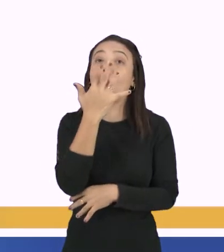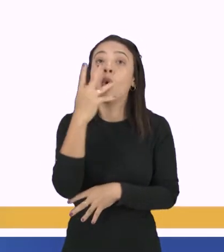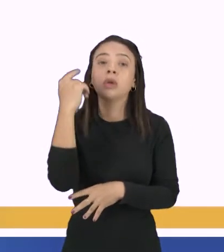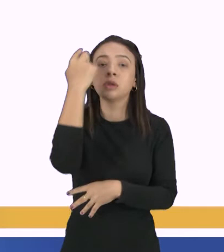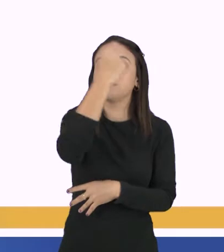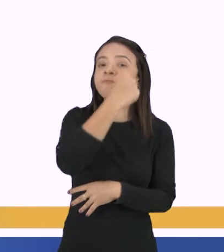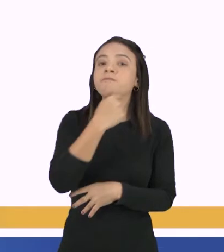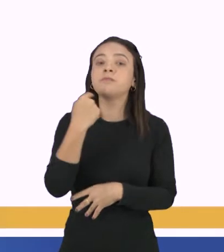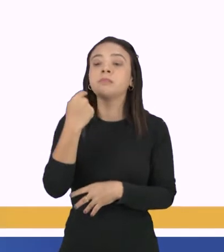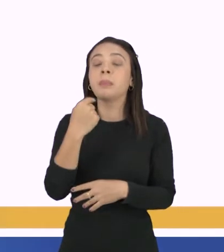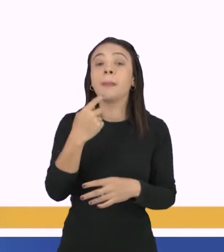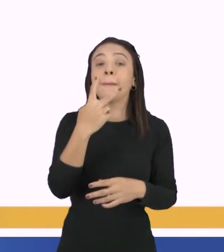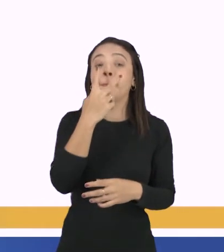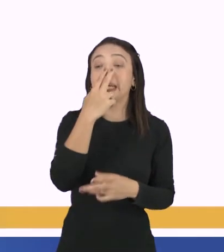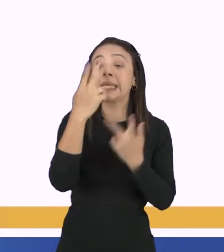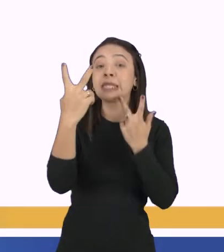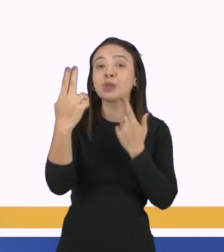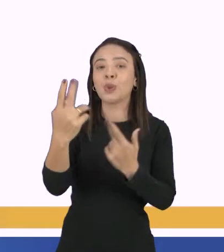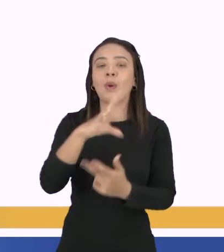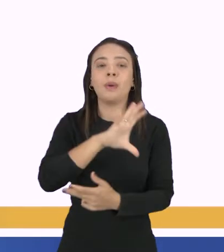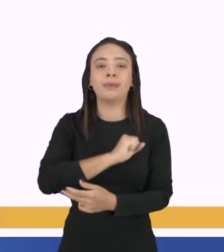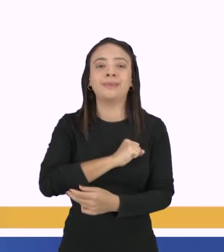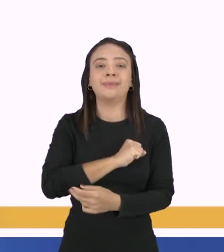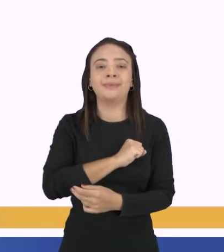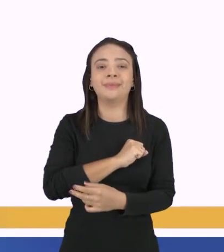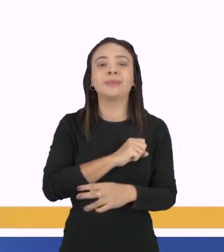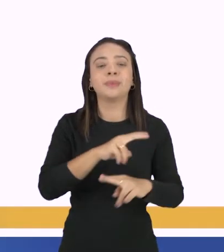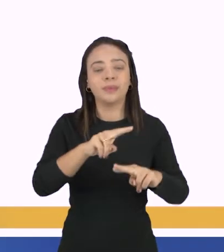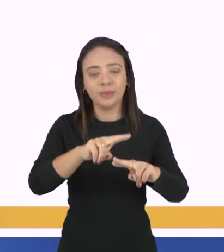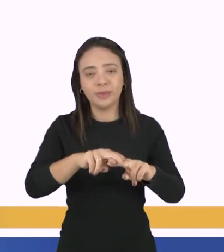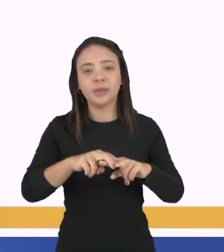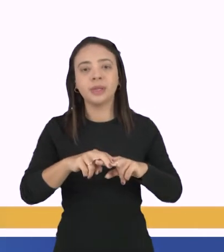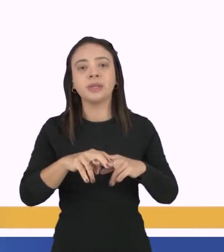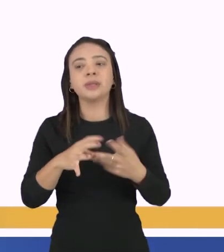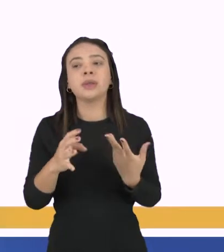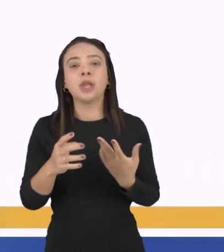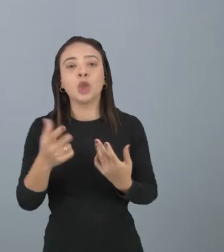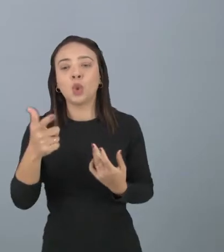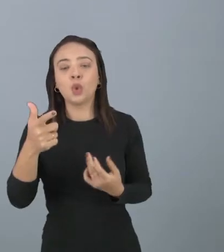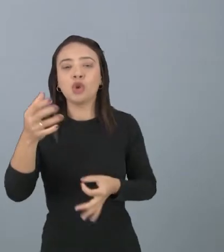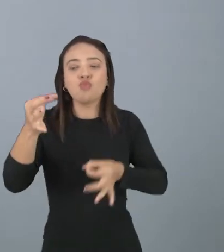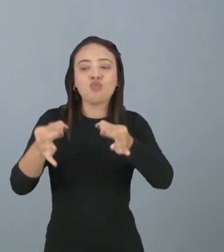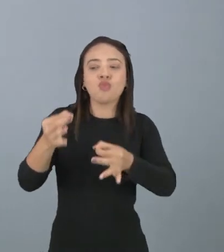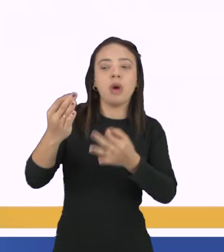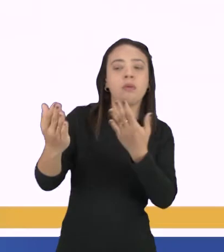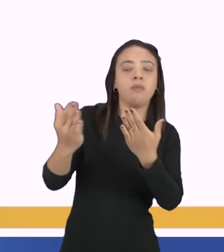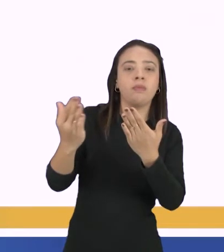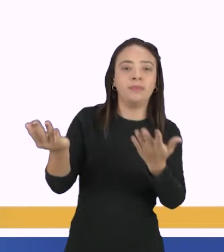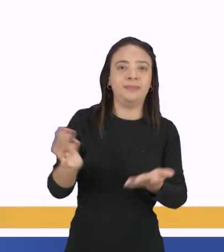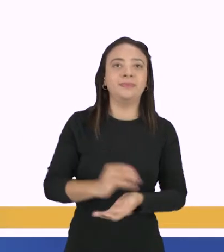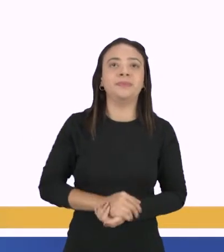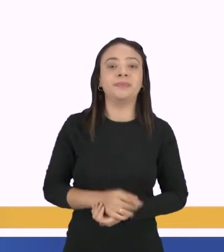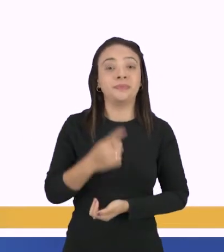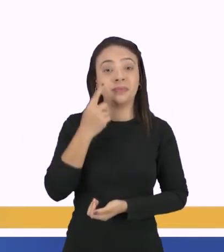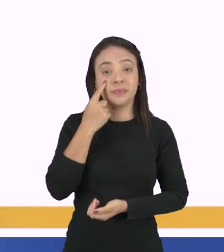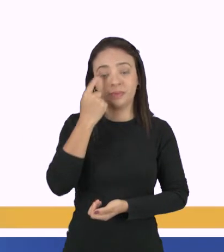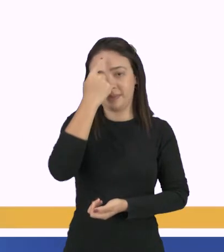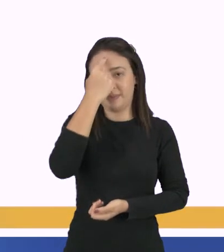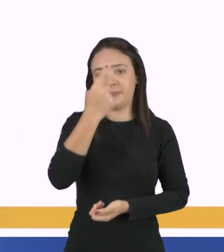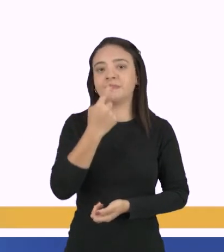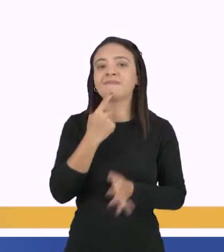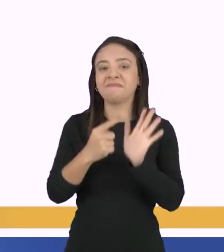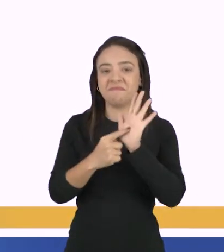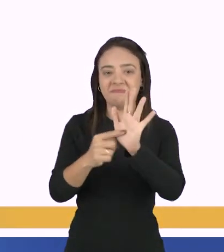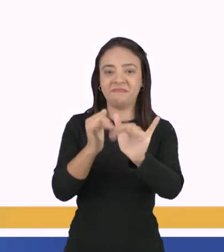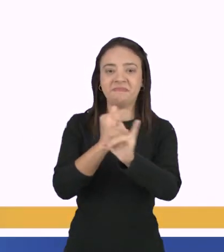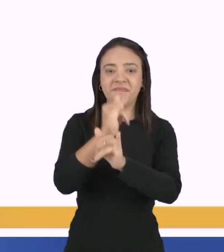cor que a sua amada, de modo que pudessem celebrar o seu amor juntos, sem julgamentos. Aí tem uma imagem para vocês que eu trouxe da internet,